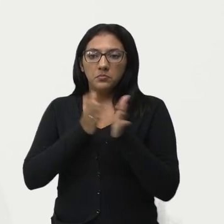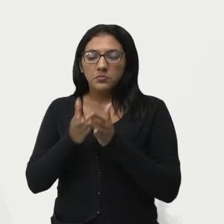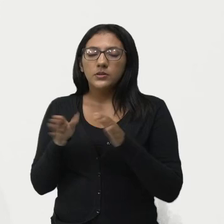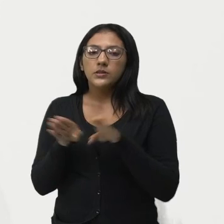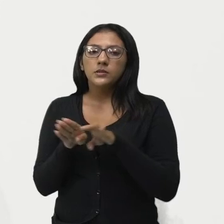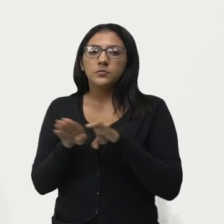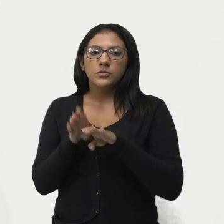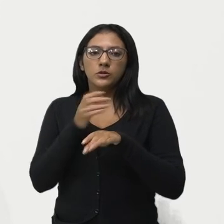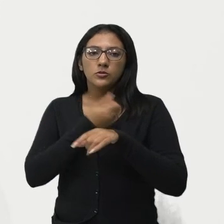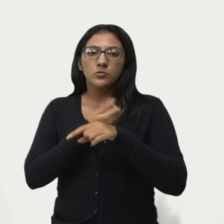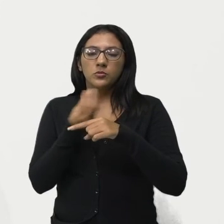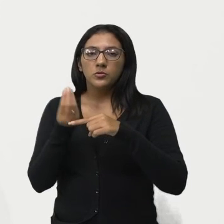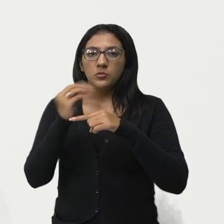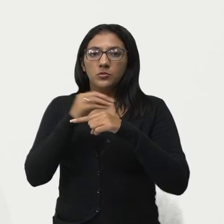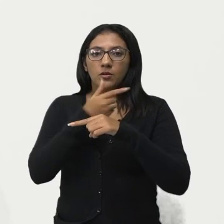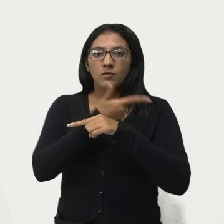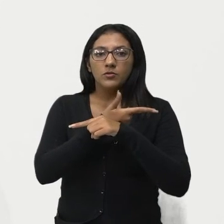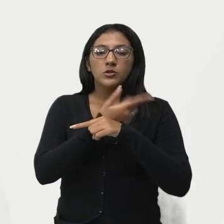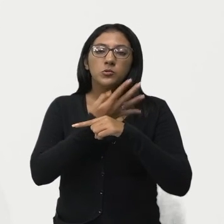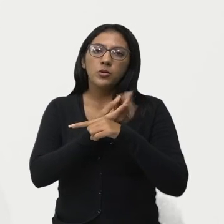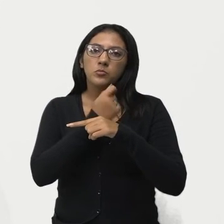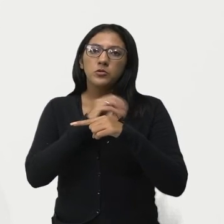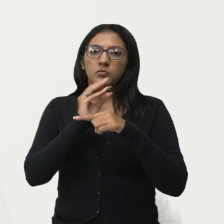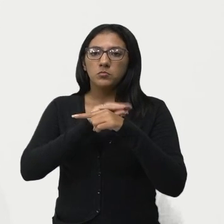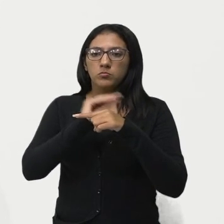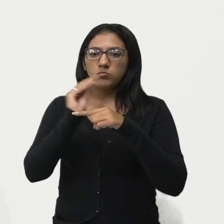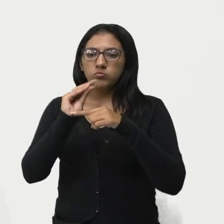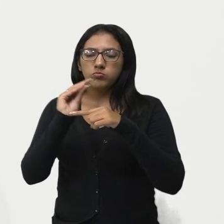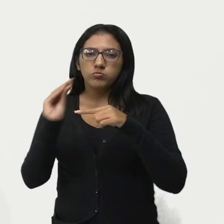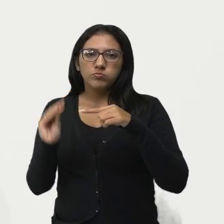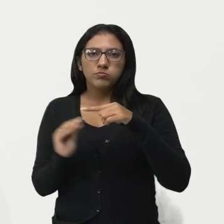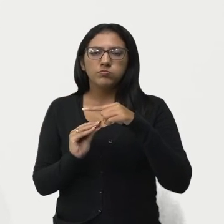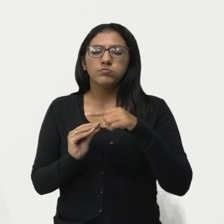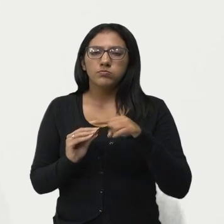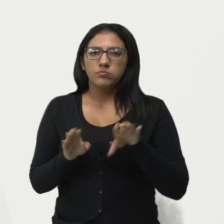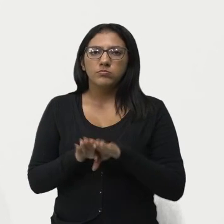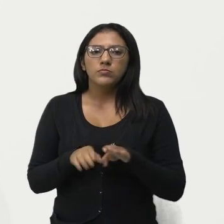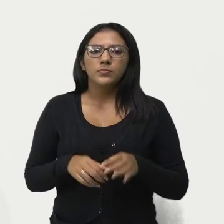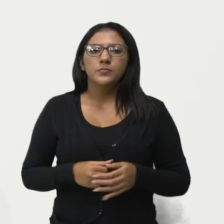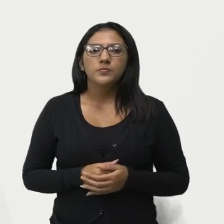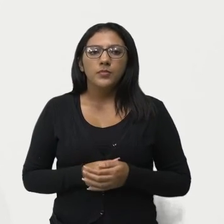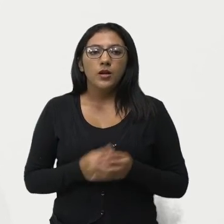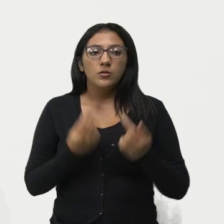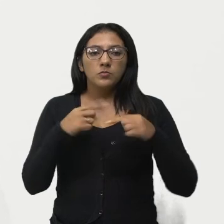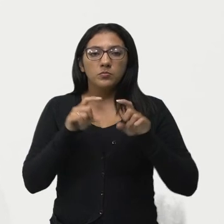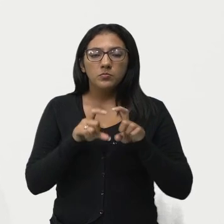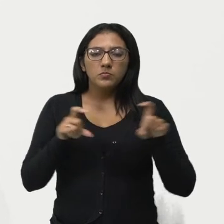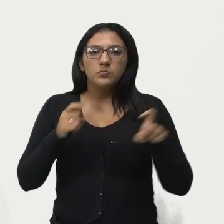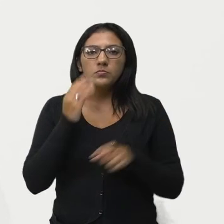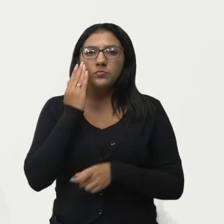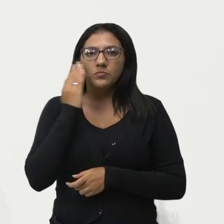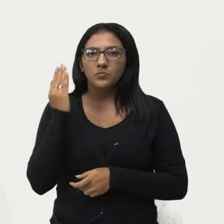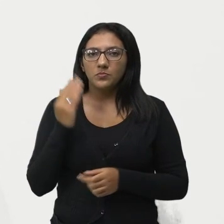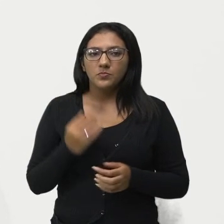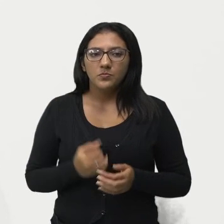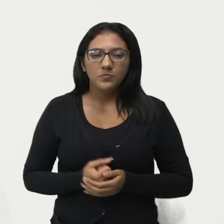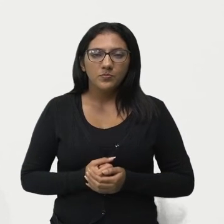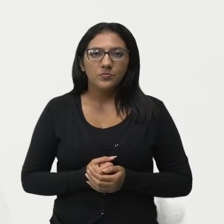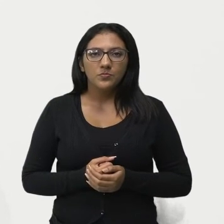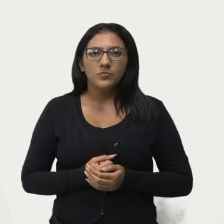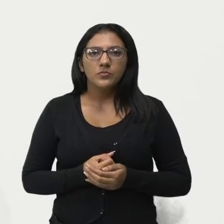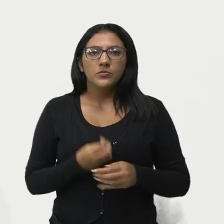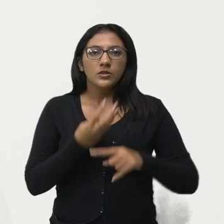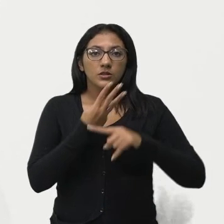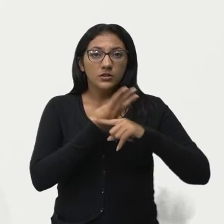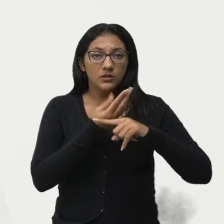com 1, 1 multiplicado com 2. Então, nós temos aqui, ó, na próxima linha, 36